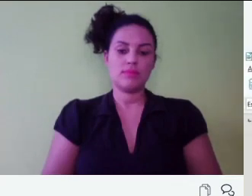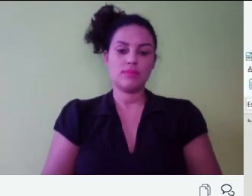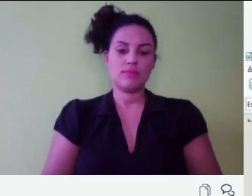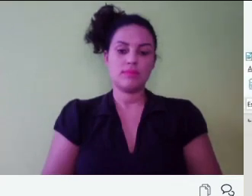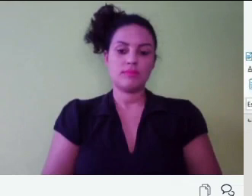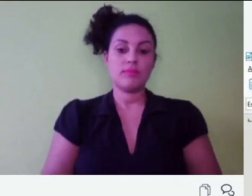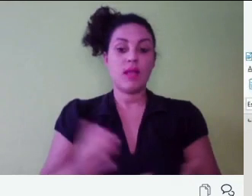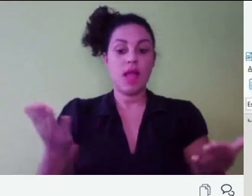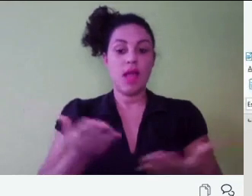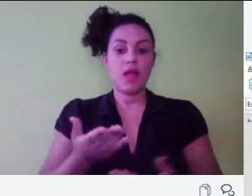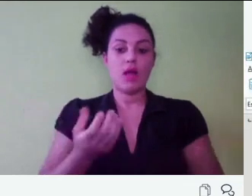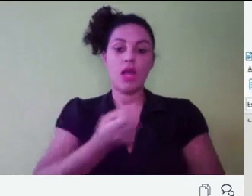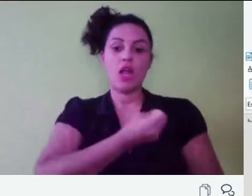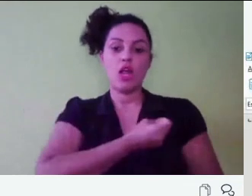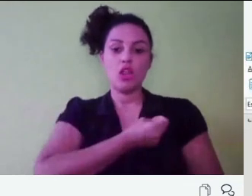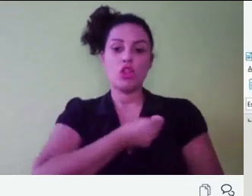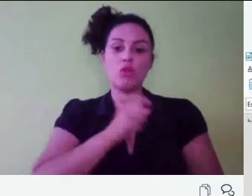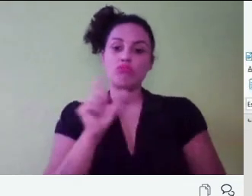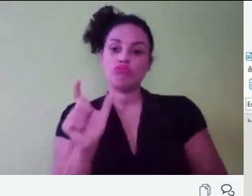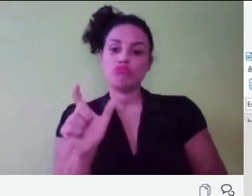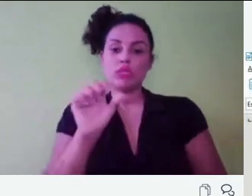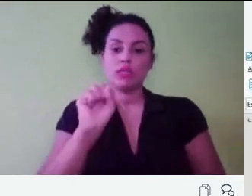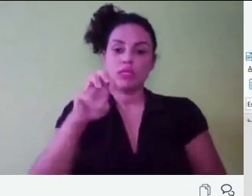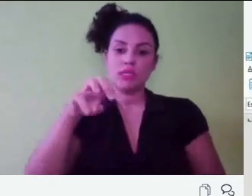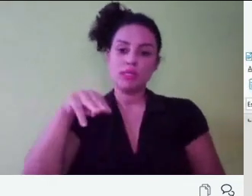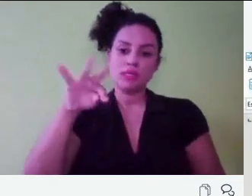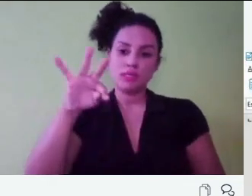O número da semente utilizada.